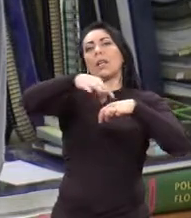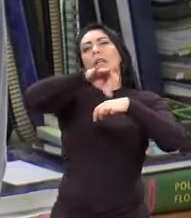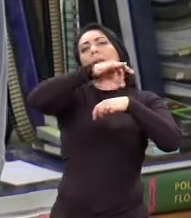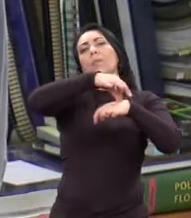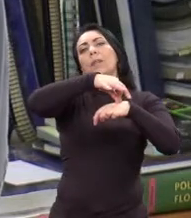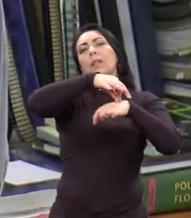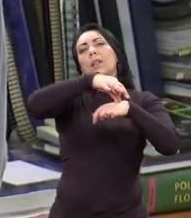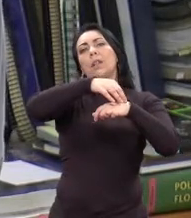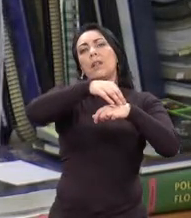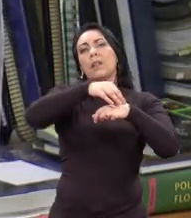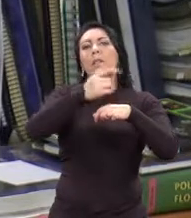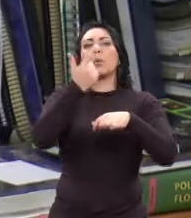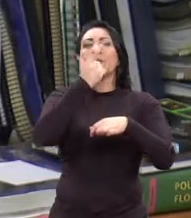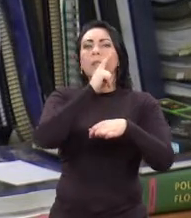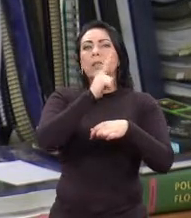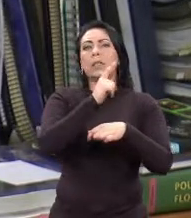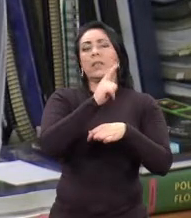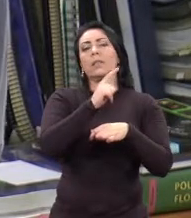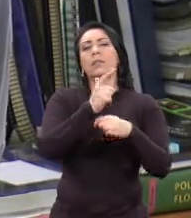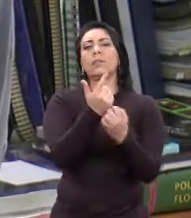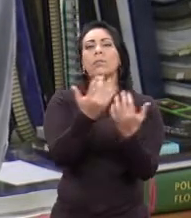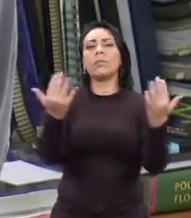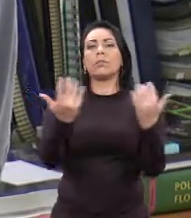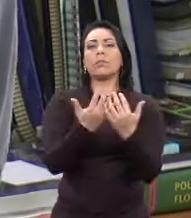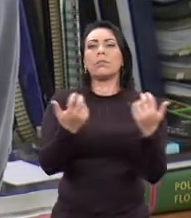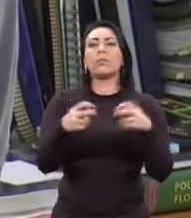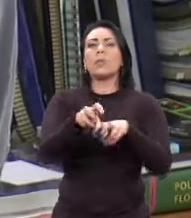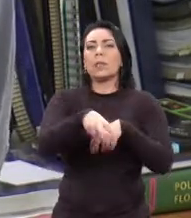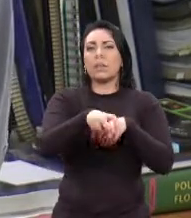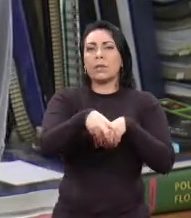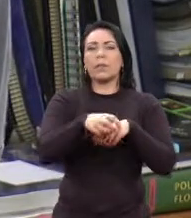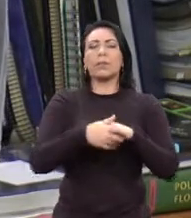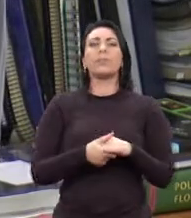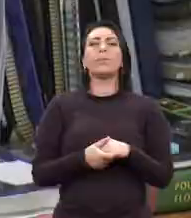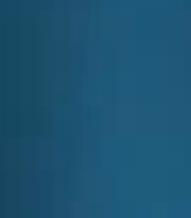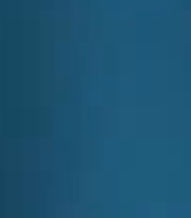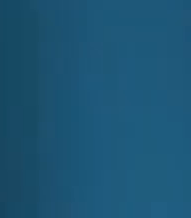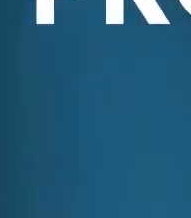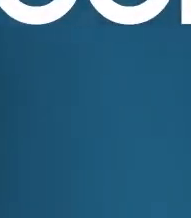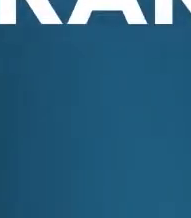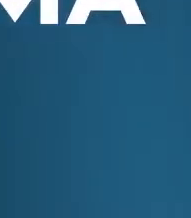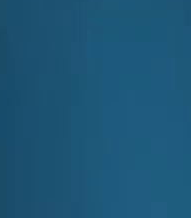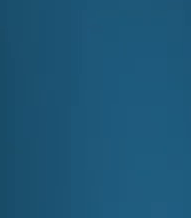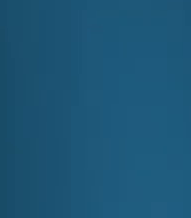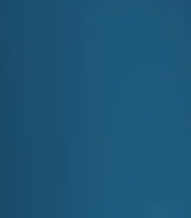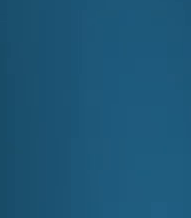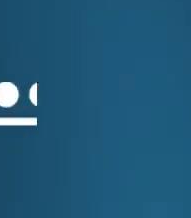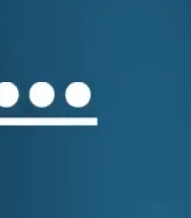com vistas à produção melhor nas lavouras.